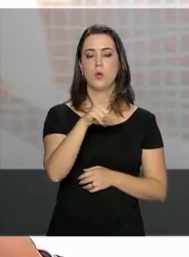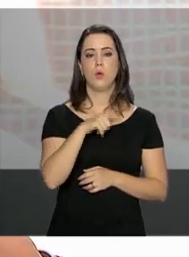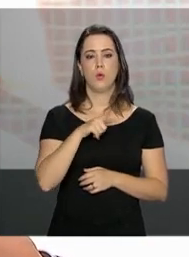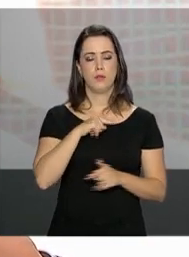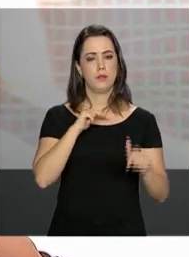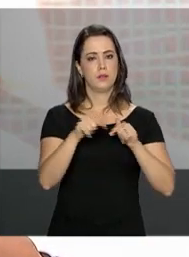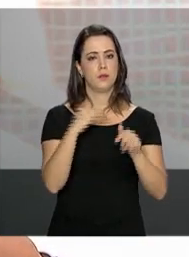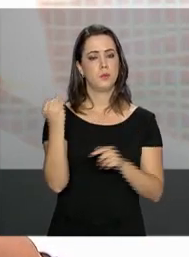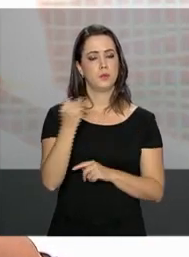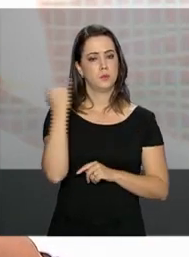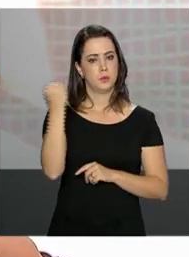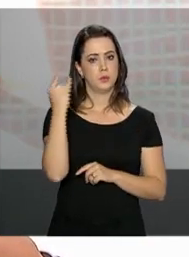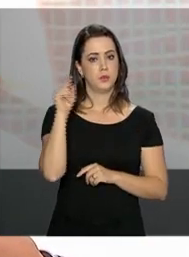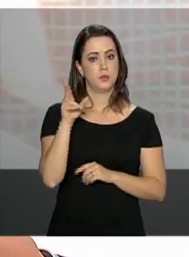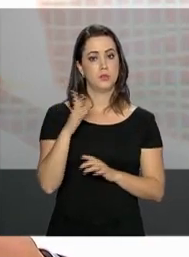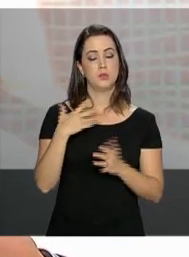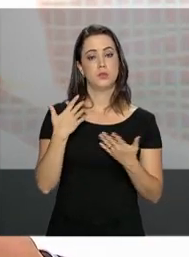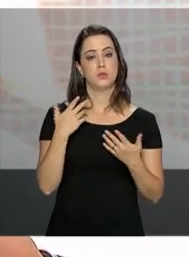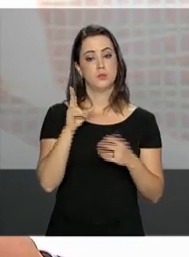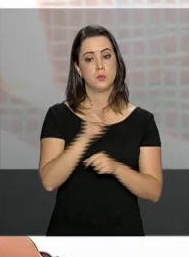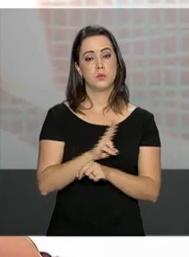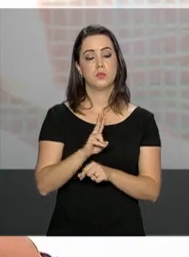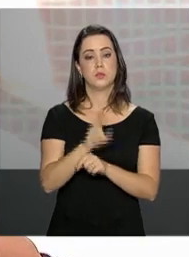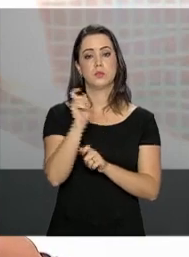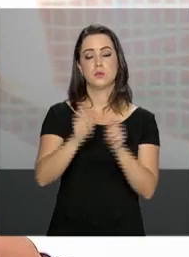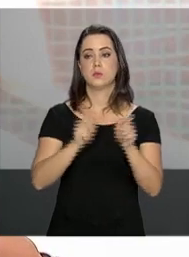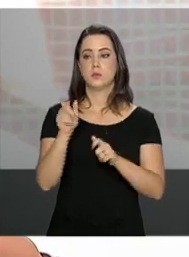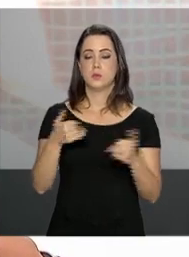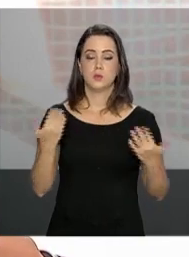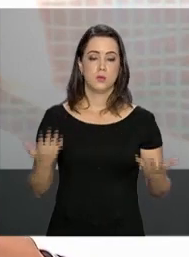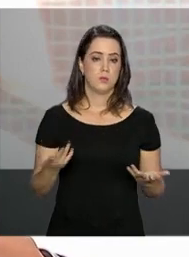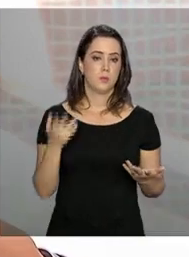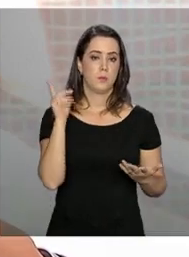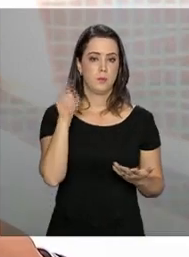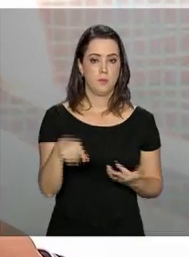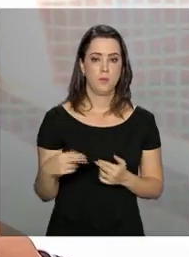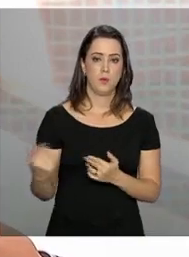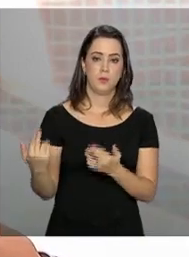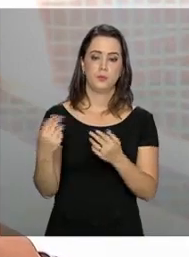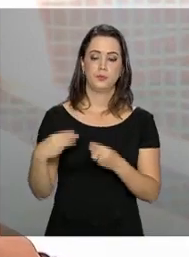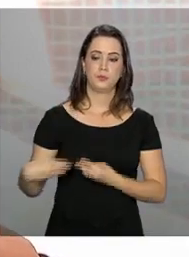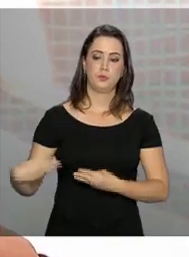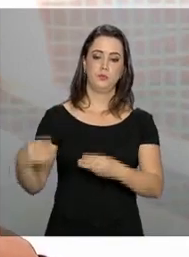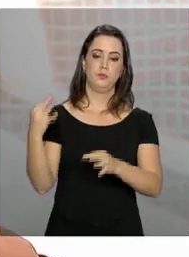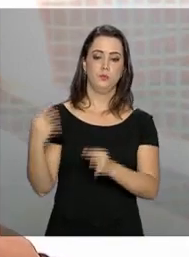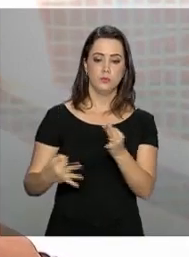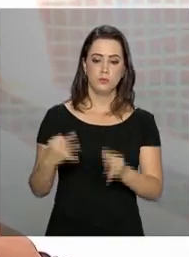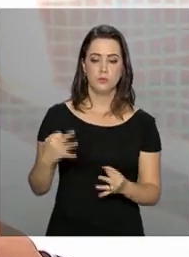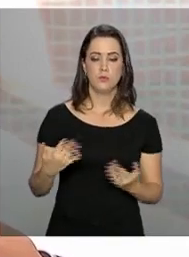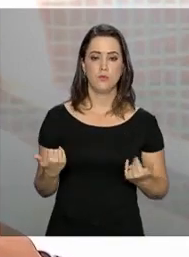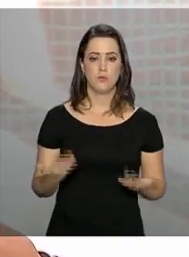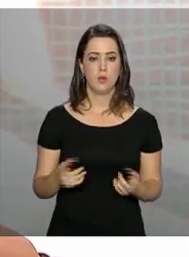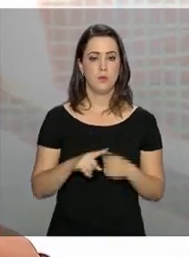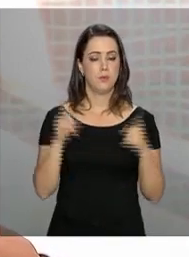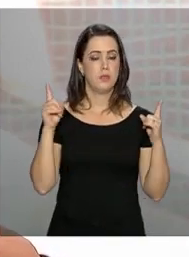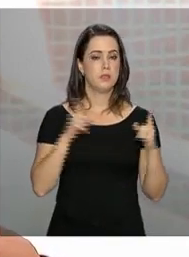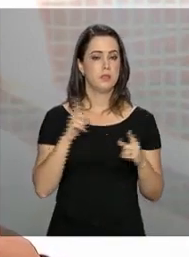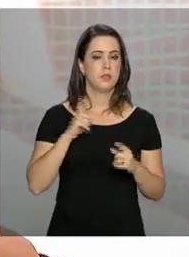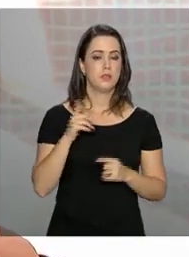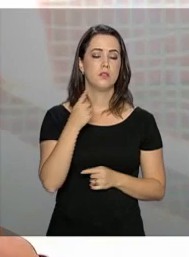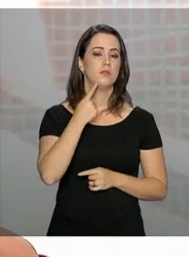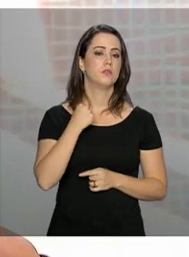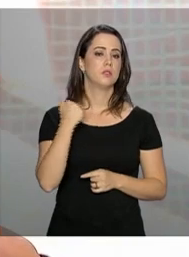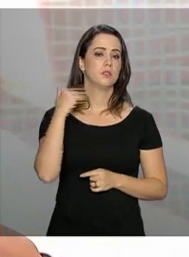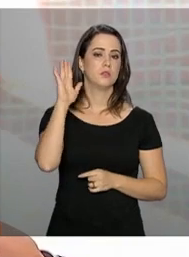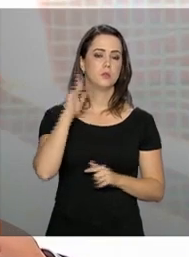e relevante para a proteção do consumidor igualmente o no ministério da justiça mas há uma intenção